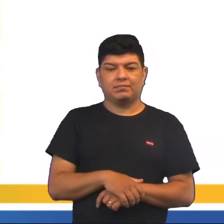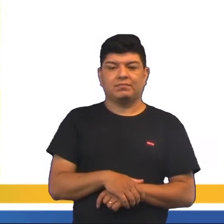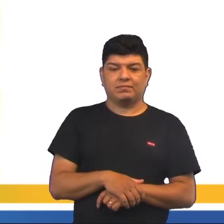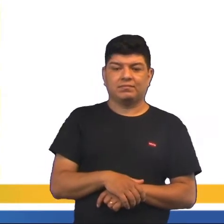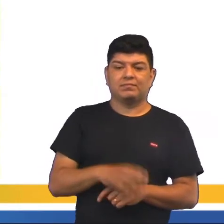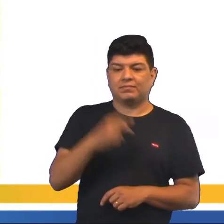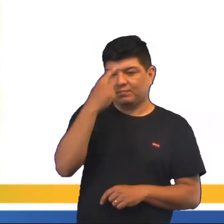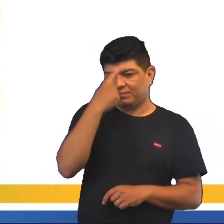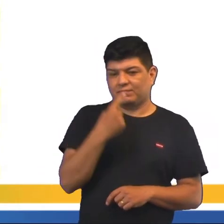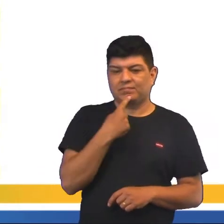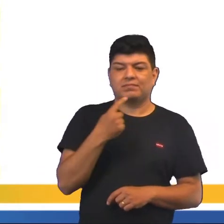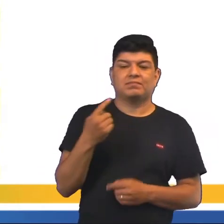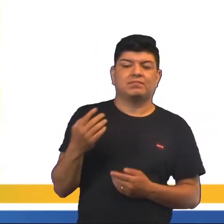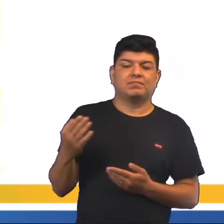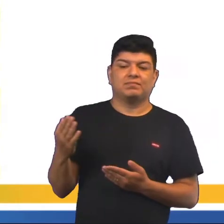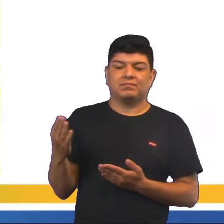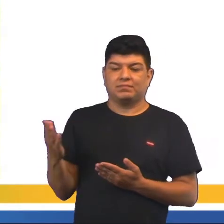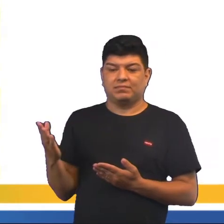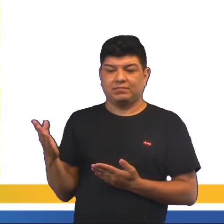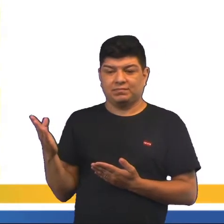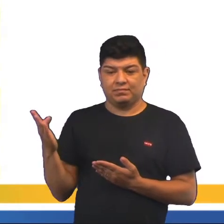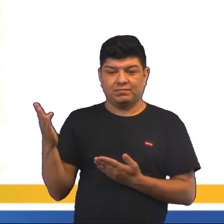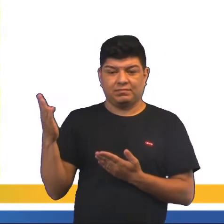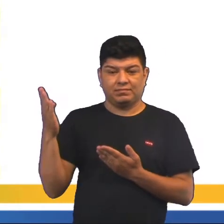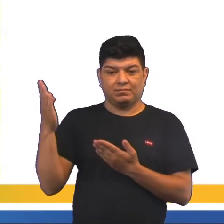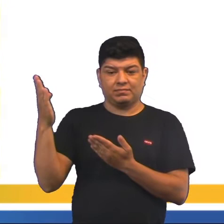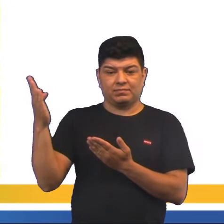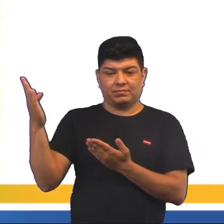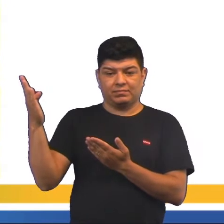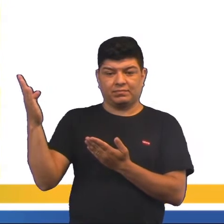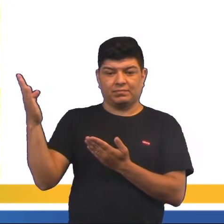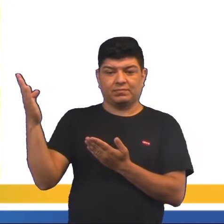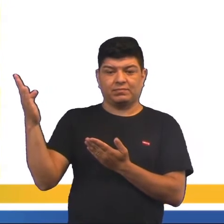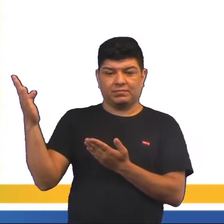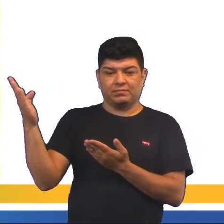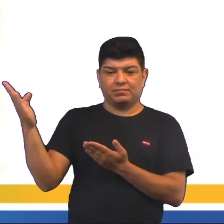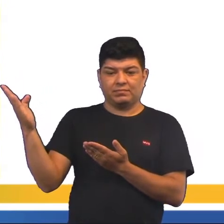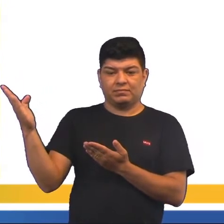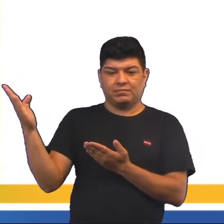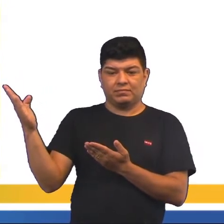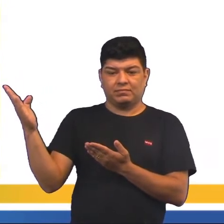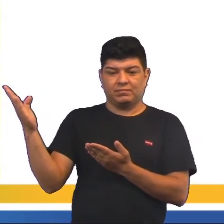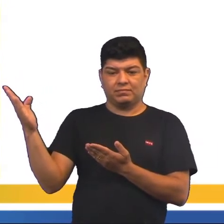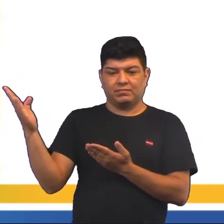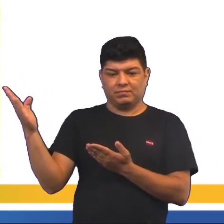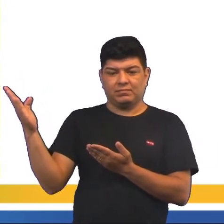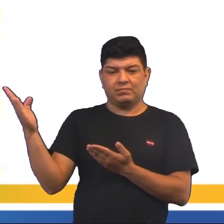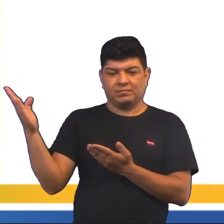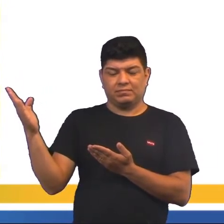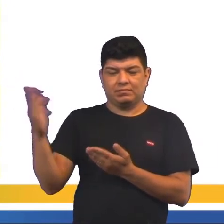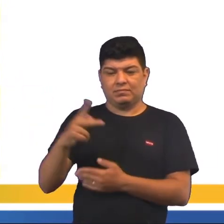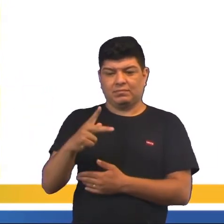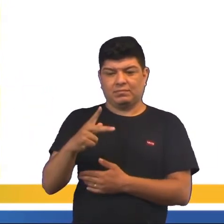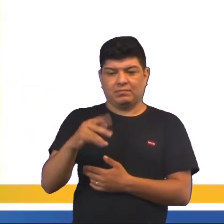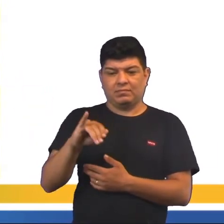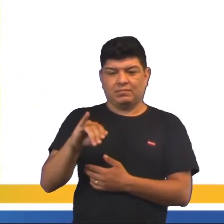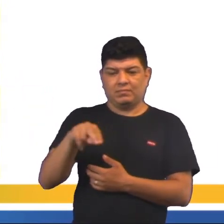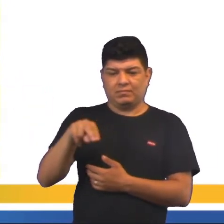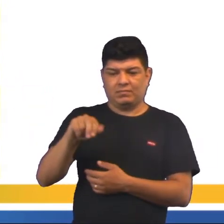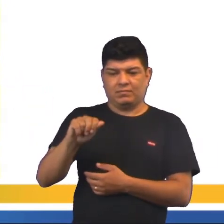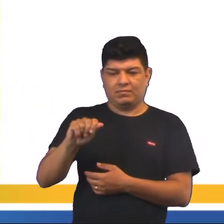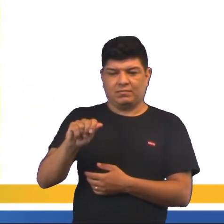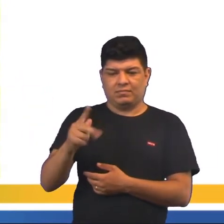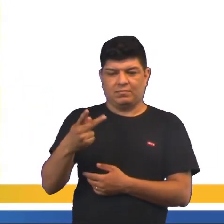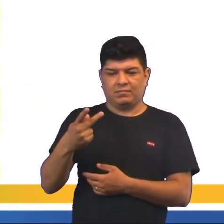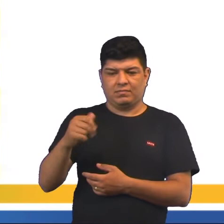vem logo esse símbolo daquela região ali, que são a mata dos pinhais, né?